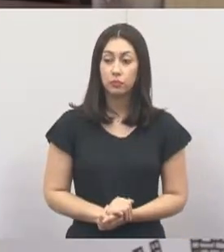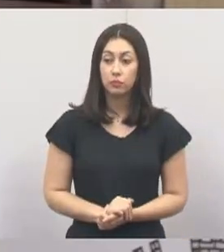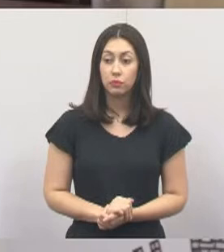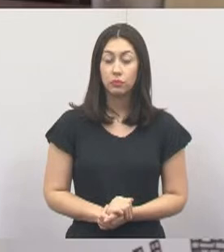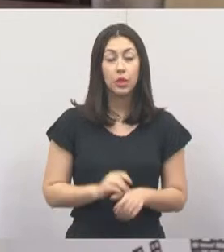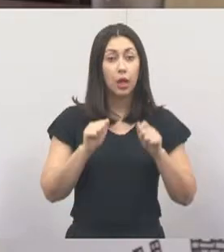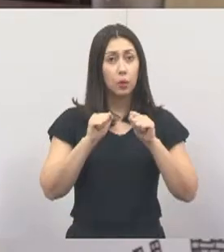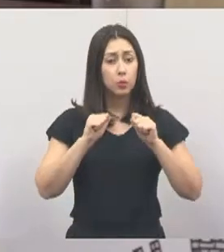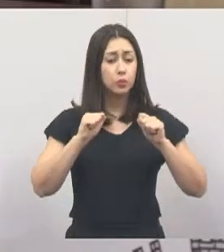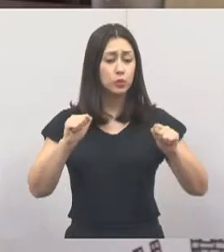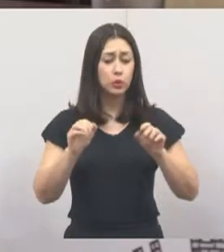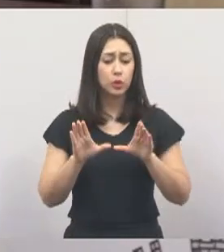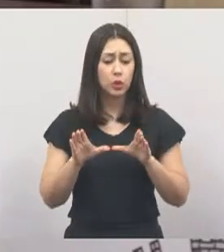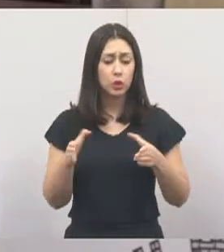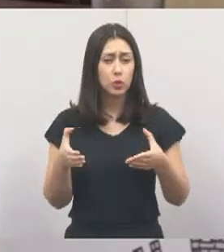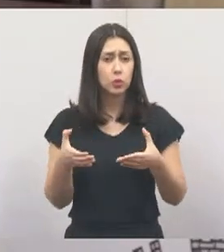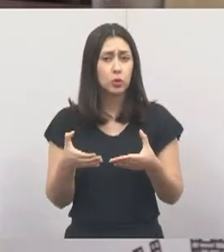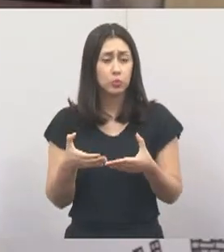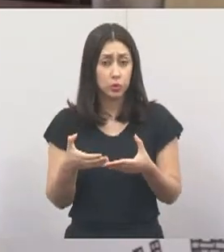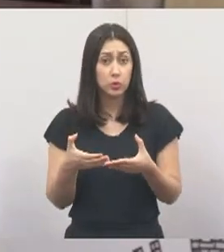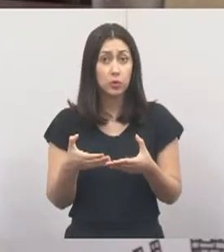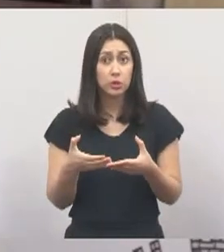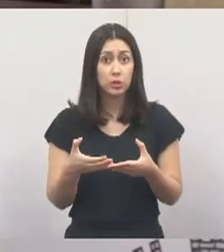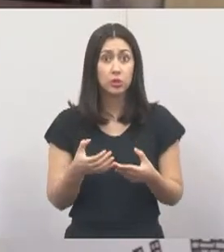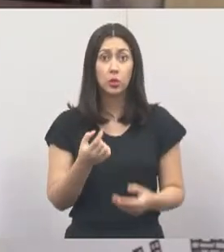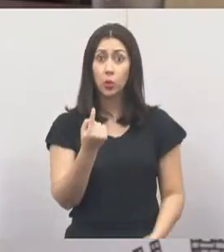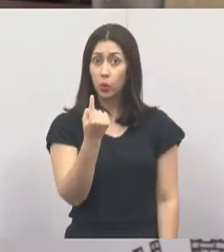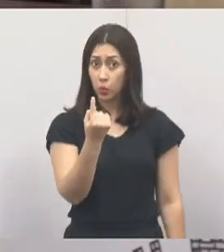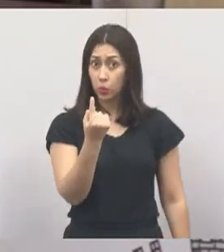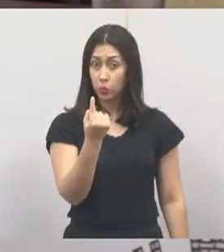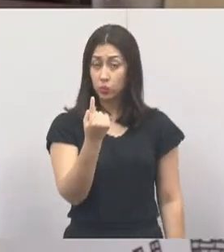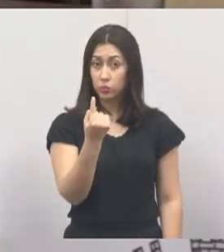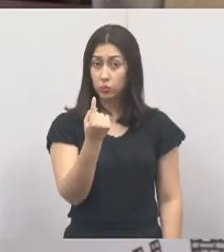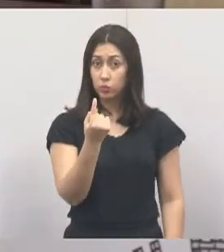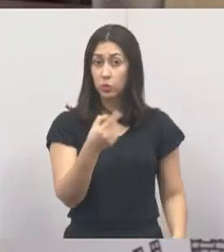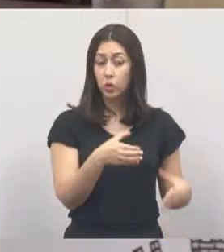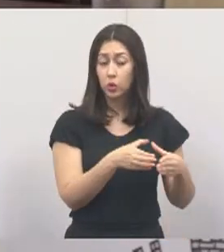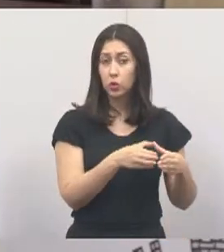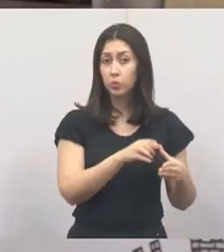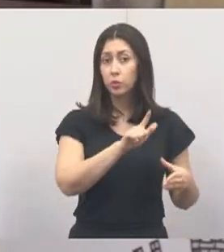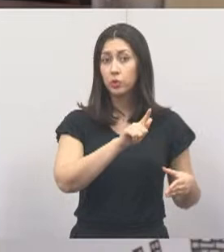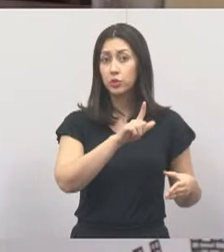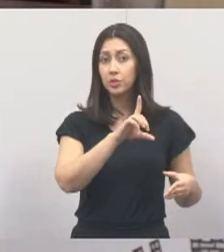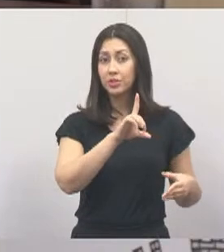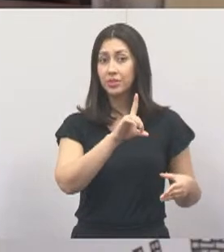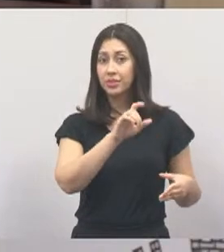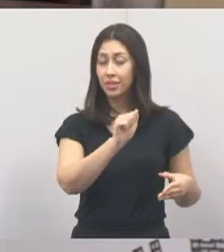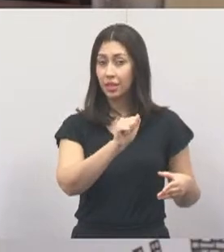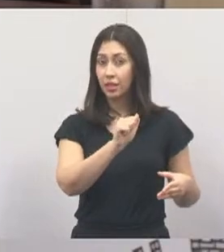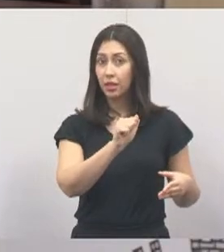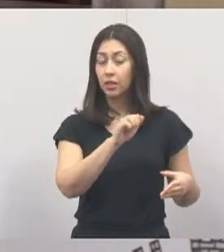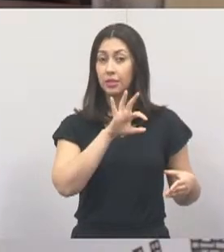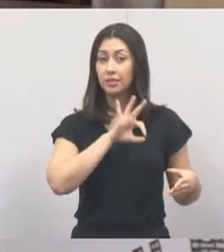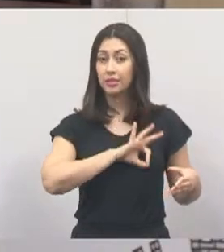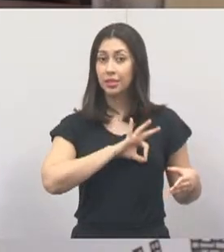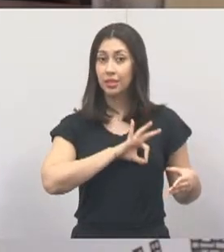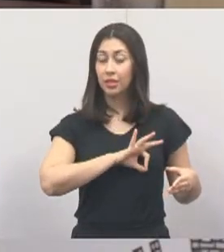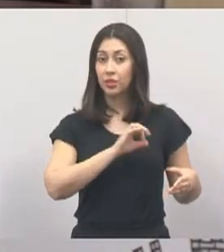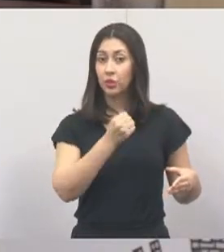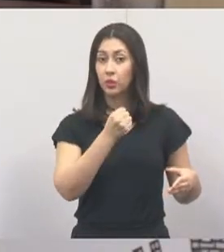assessor das comissões permanentes, quantidade 1, categoria GDA 02, valor R$